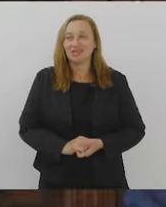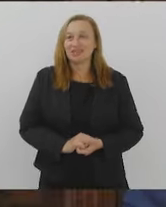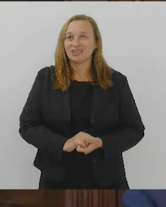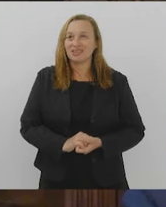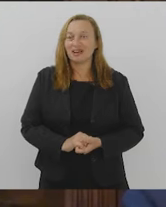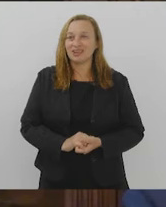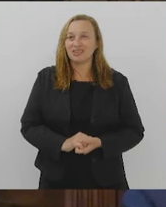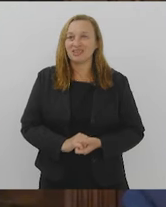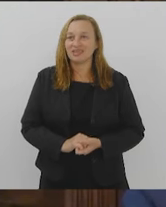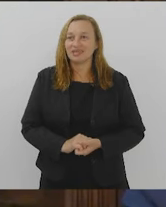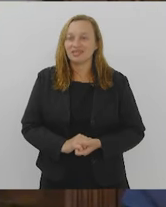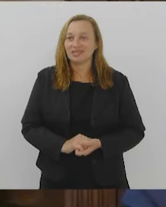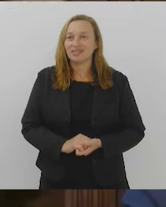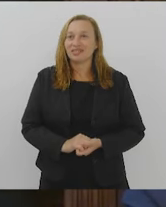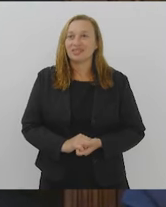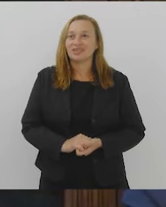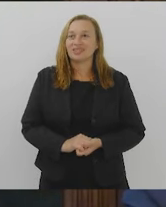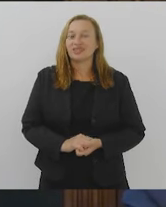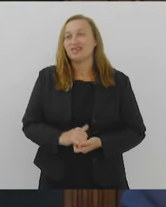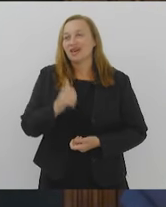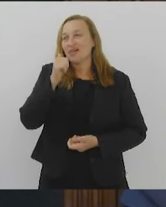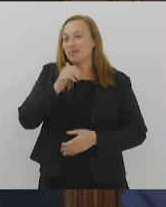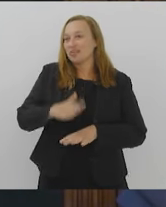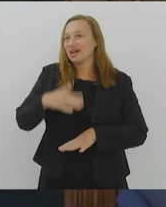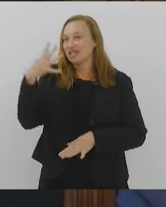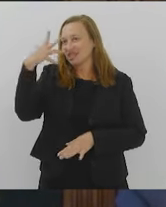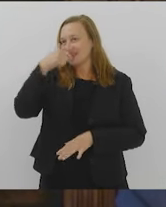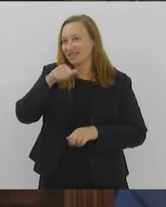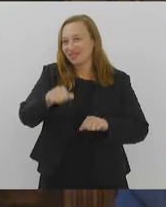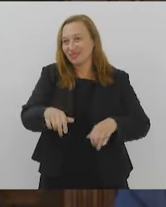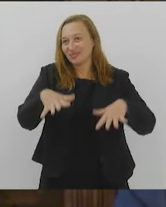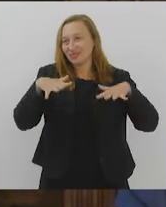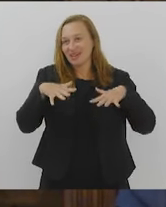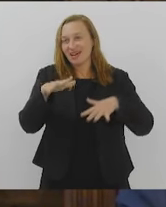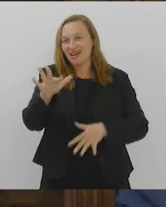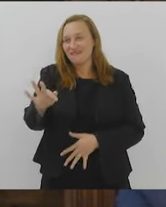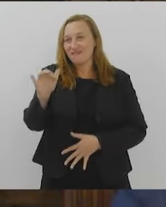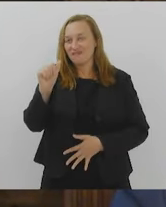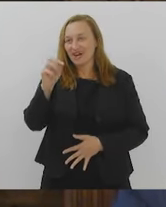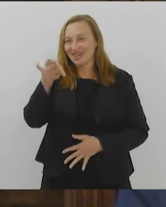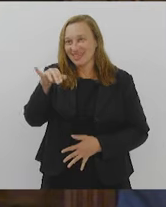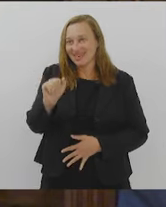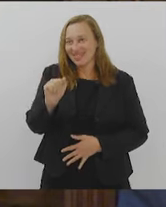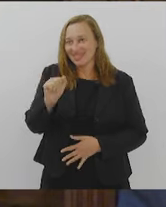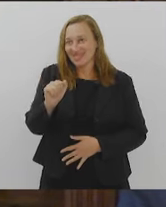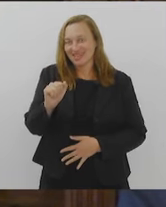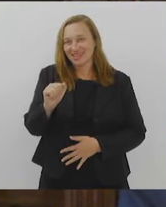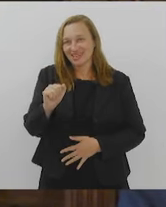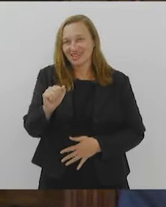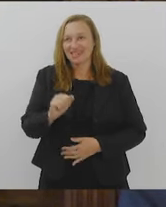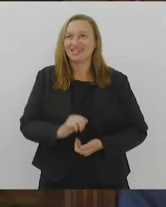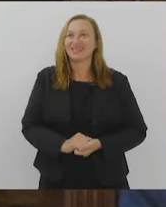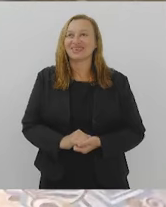E a mulher mais linda do plenário, Fátima Fernandes de Paula.